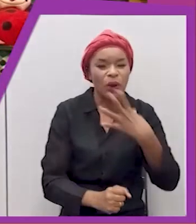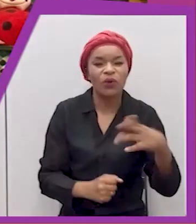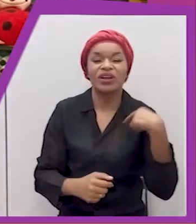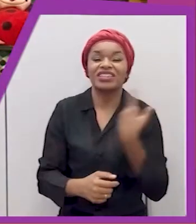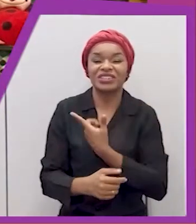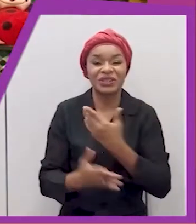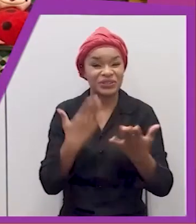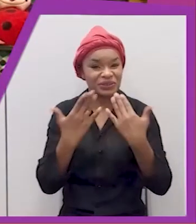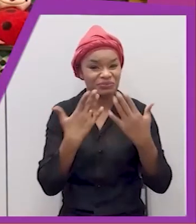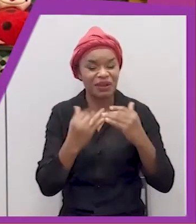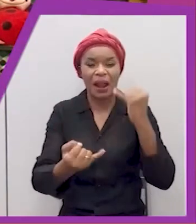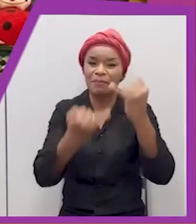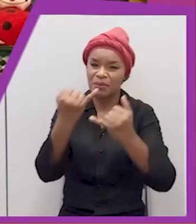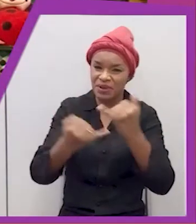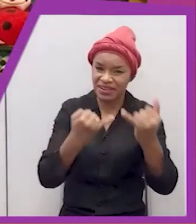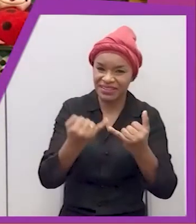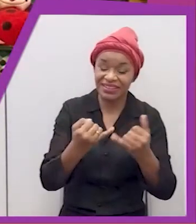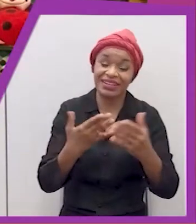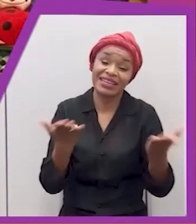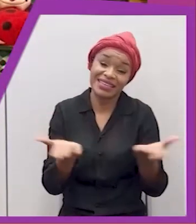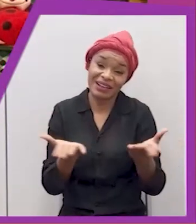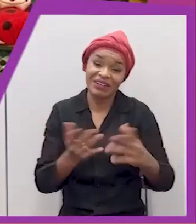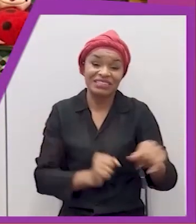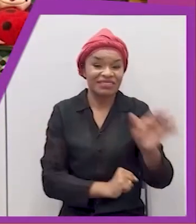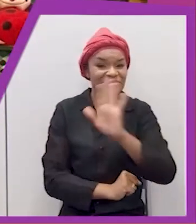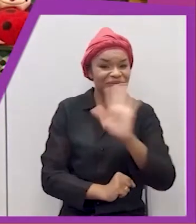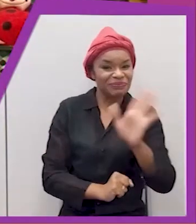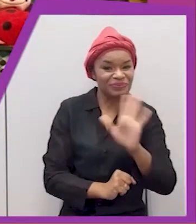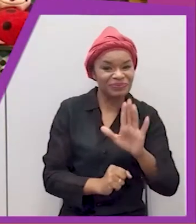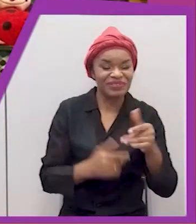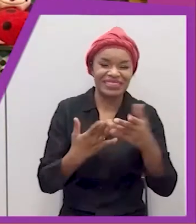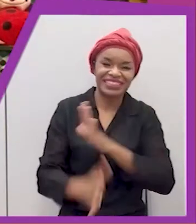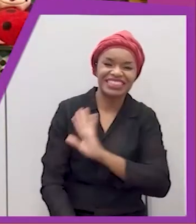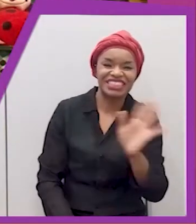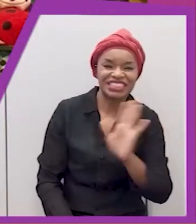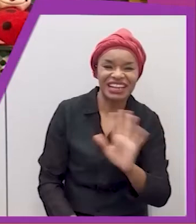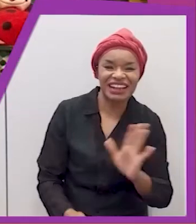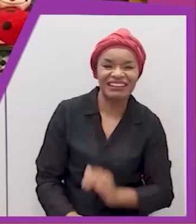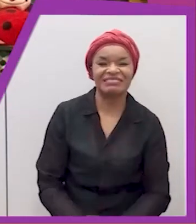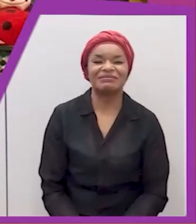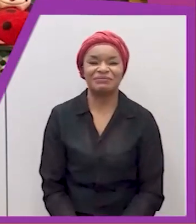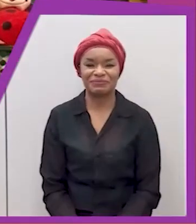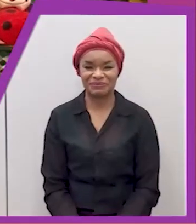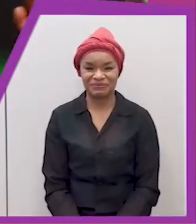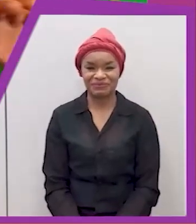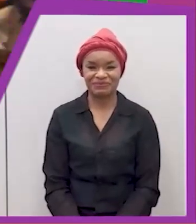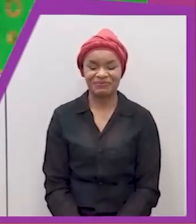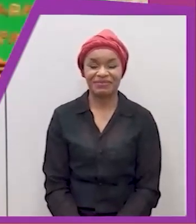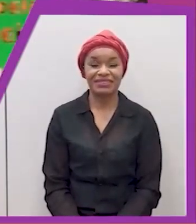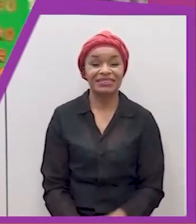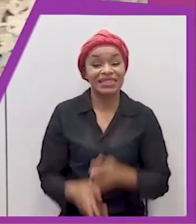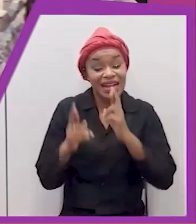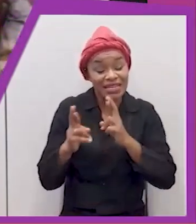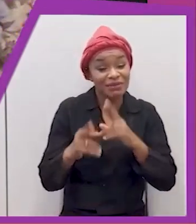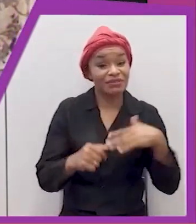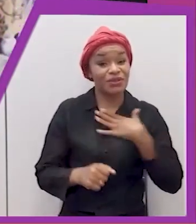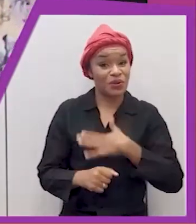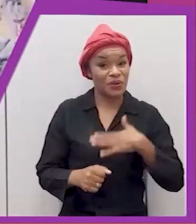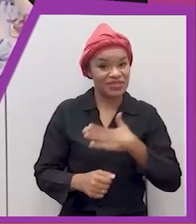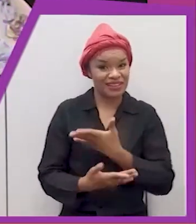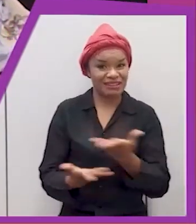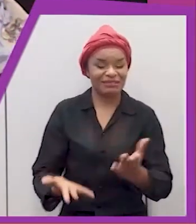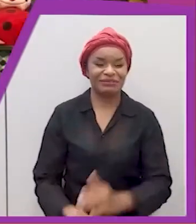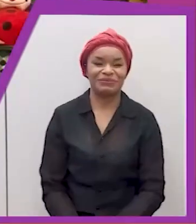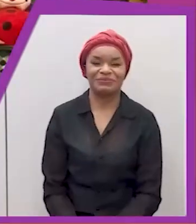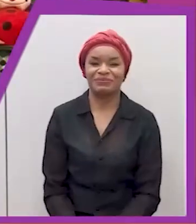mas é um trabalho muito gostoso gostoso igual um pão quentinho espero que vocês possam uma hora botar as